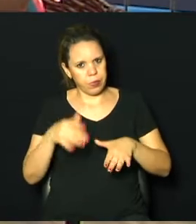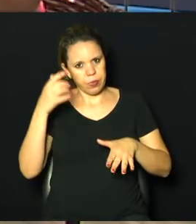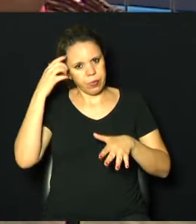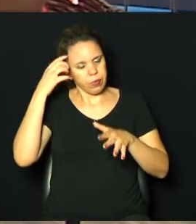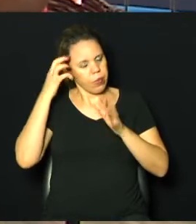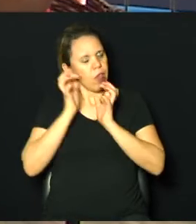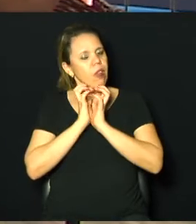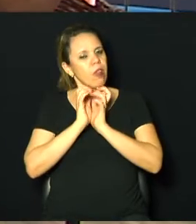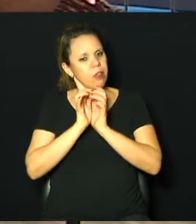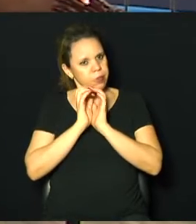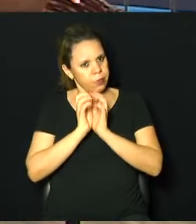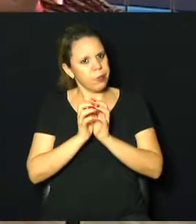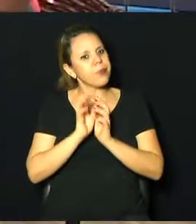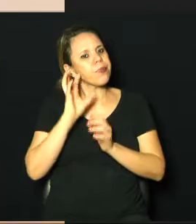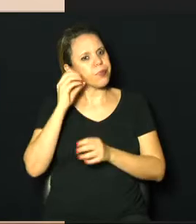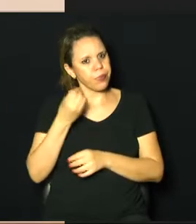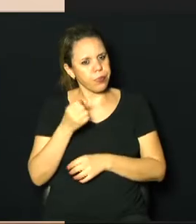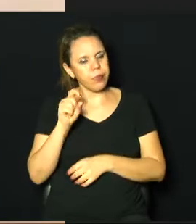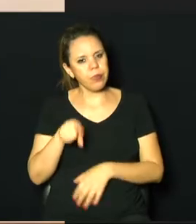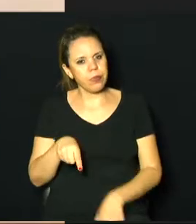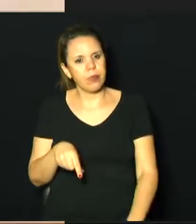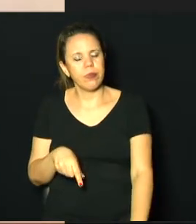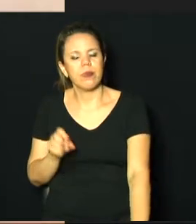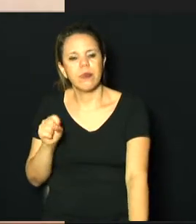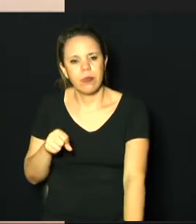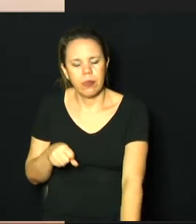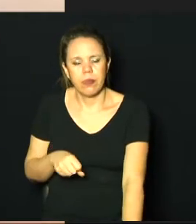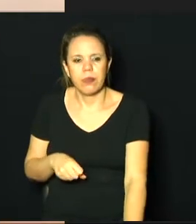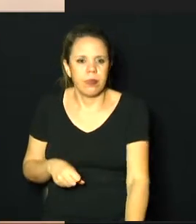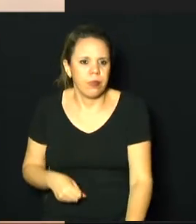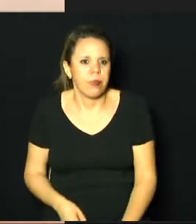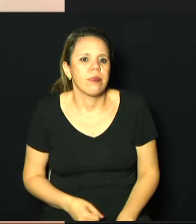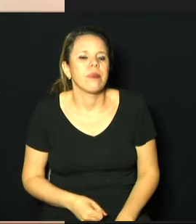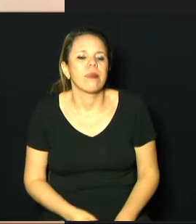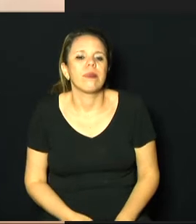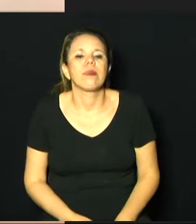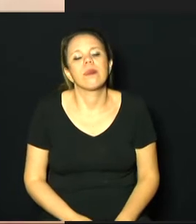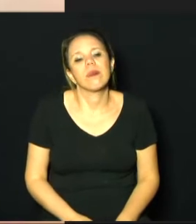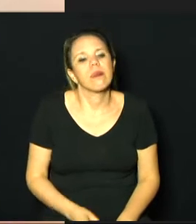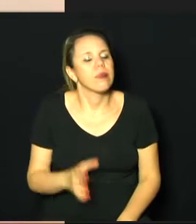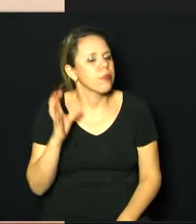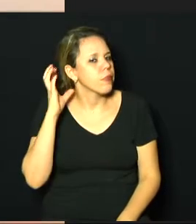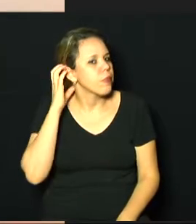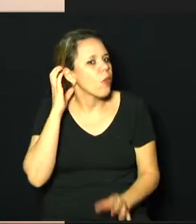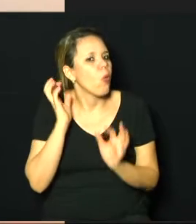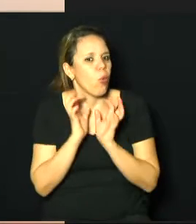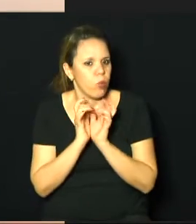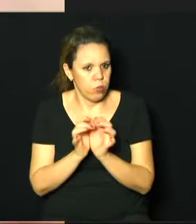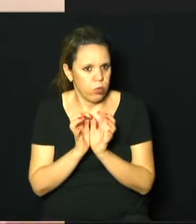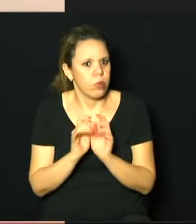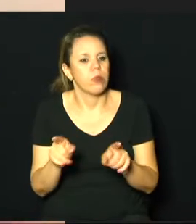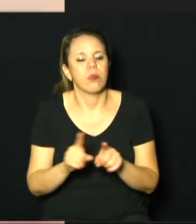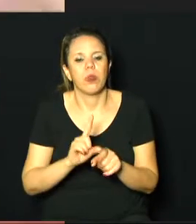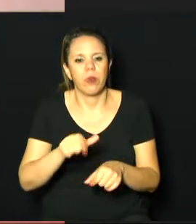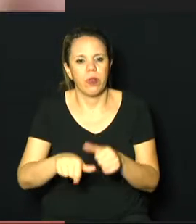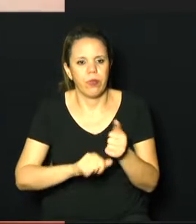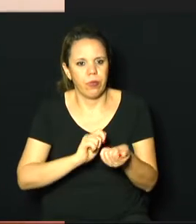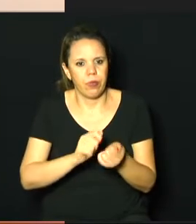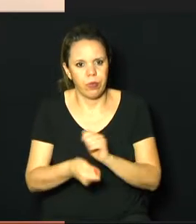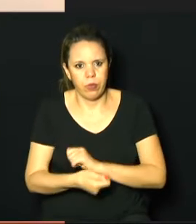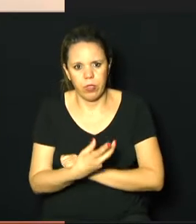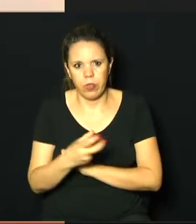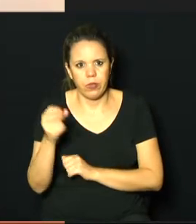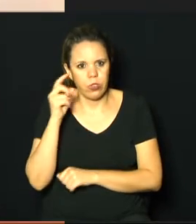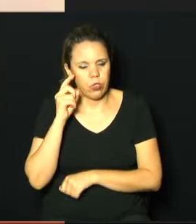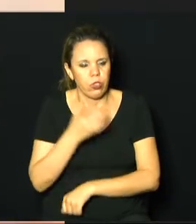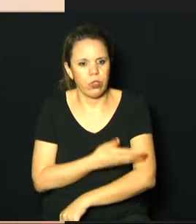cérebro entende também isso, o psique. Ele vira hábito, né? Depois de 20 dias